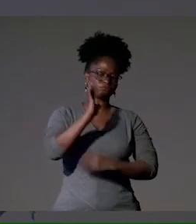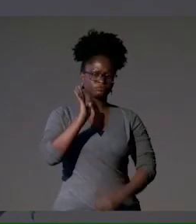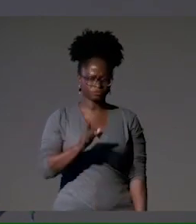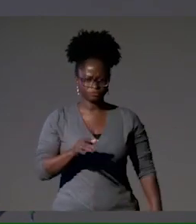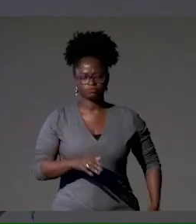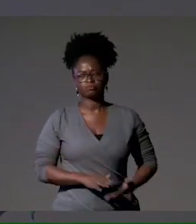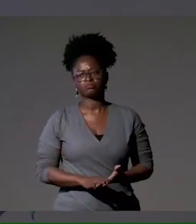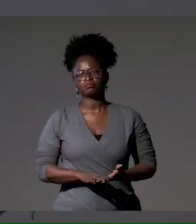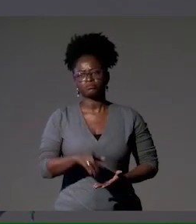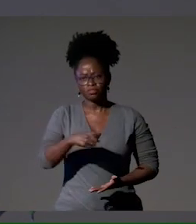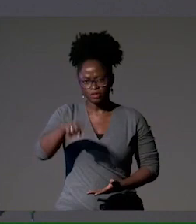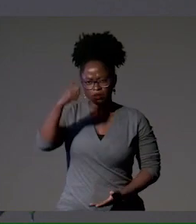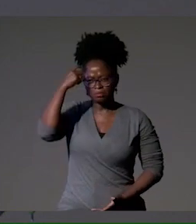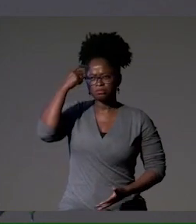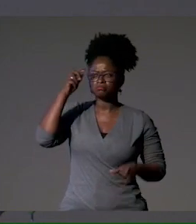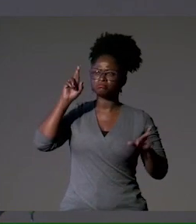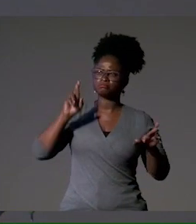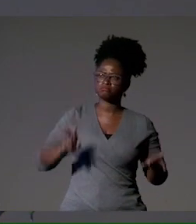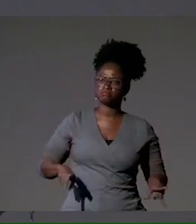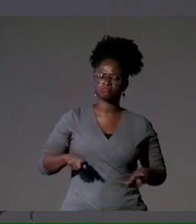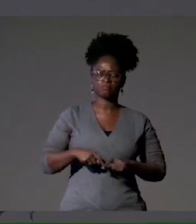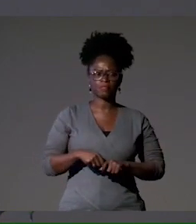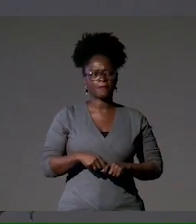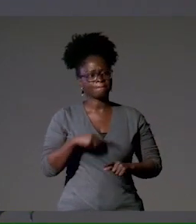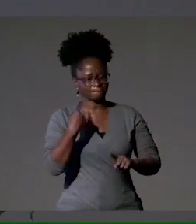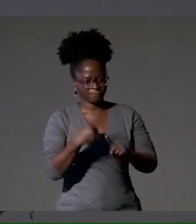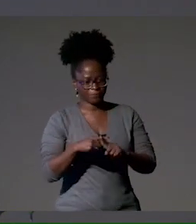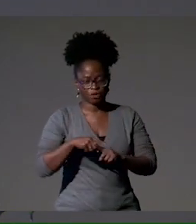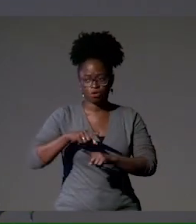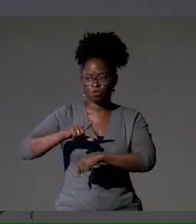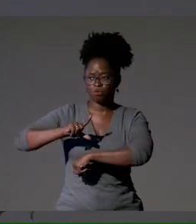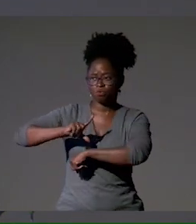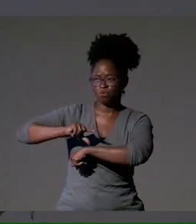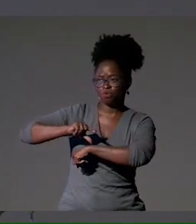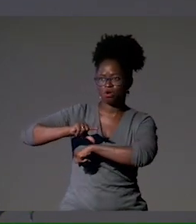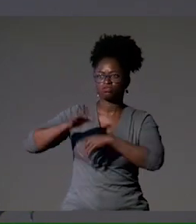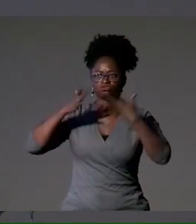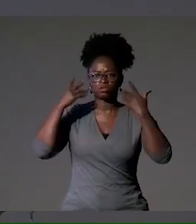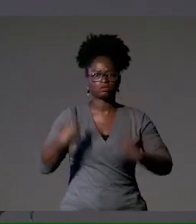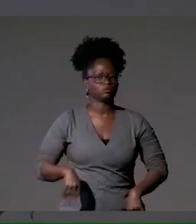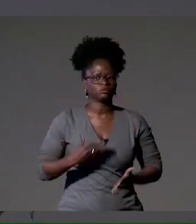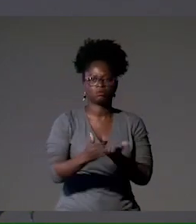Não sei se vocês percebem a diferença no nosso ambiente. Nessa hora, normalmente, o nosso teatro nem começou.